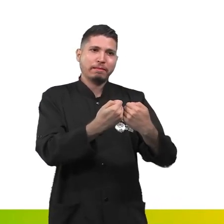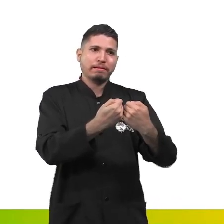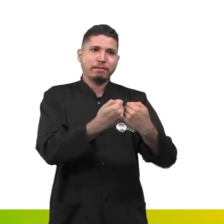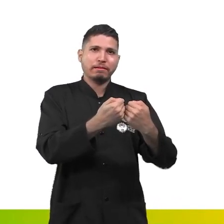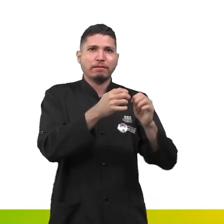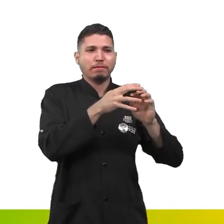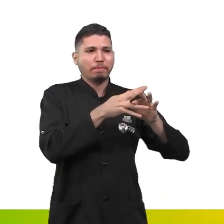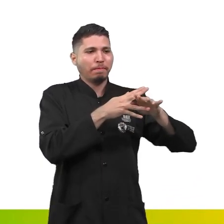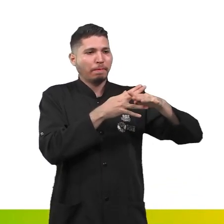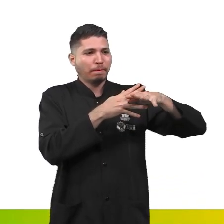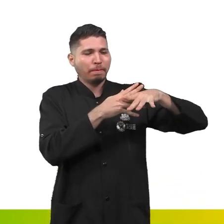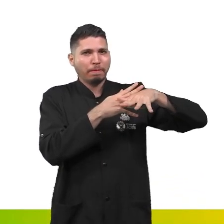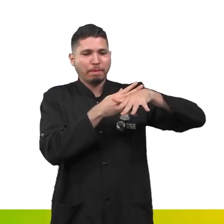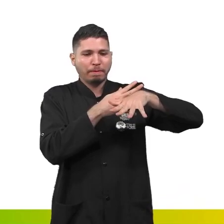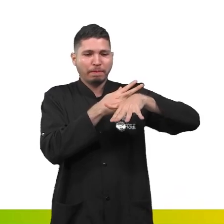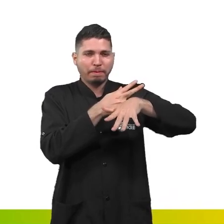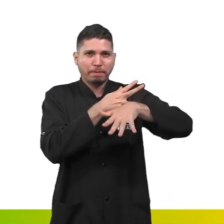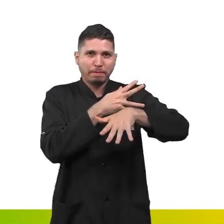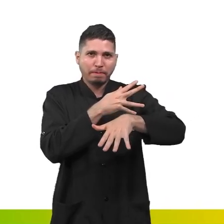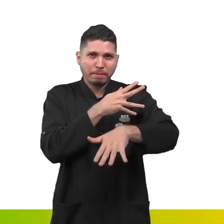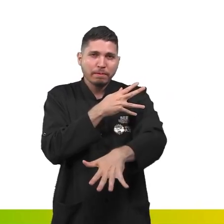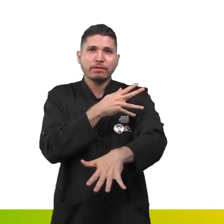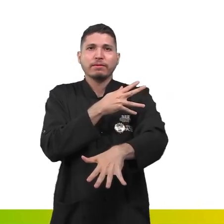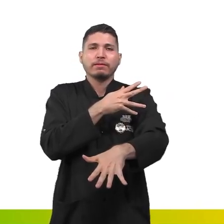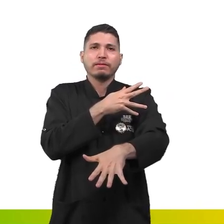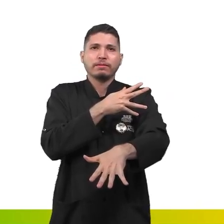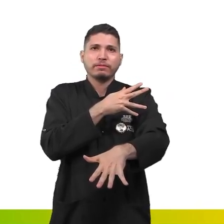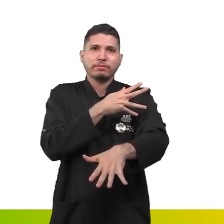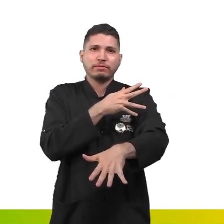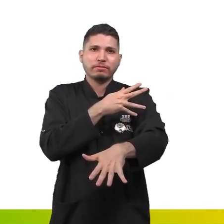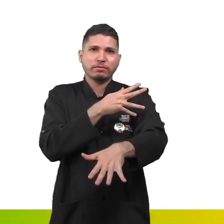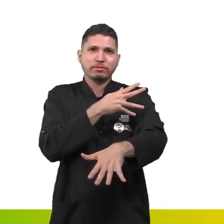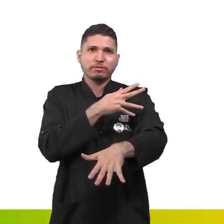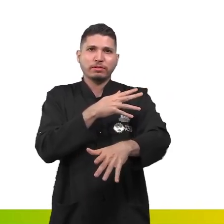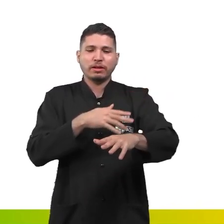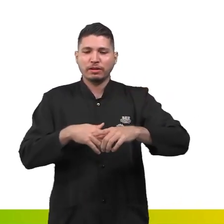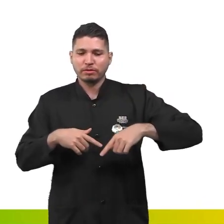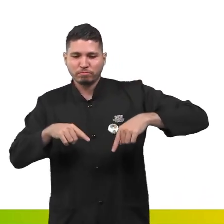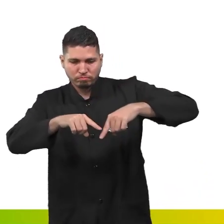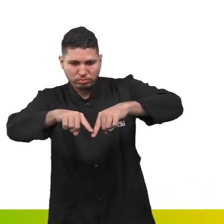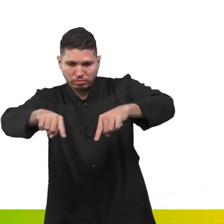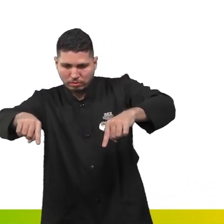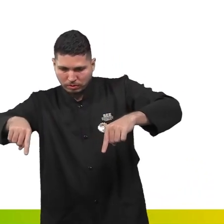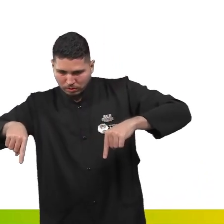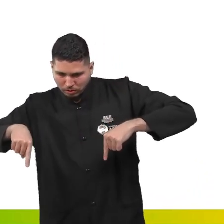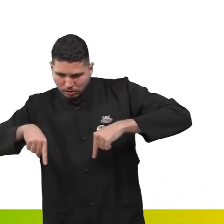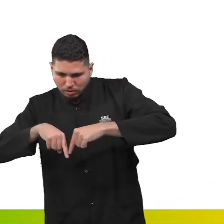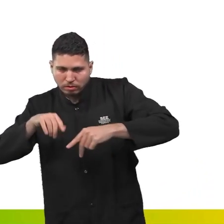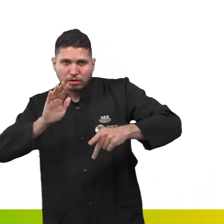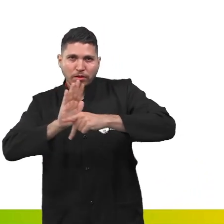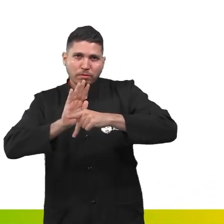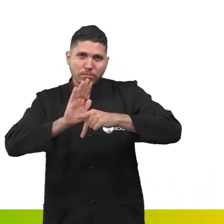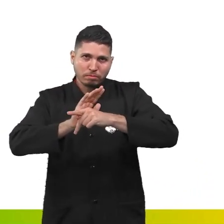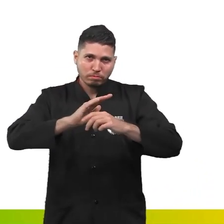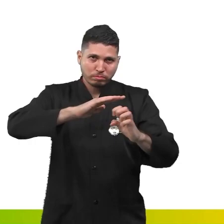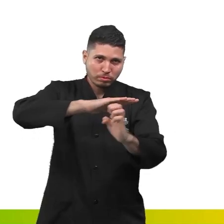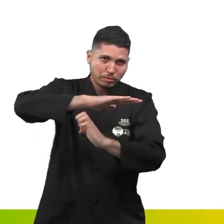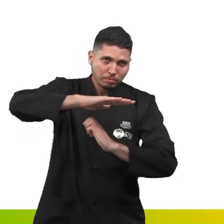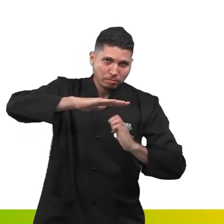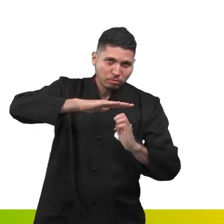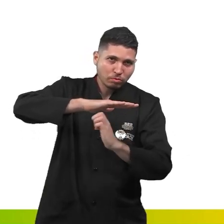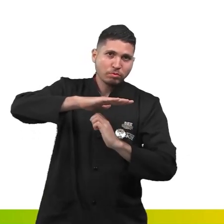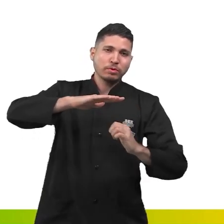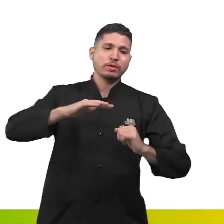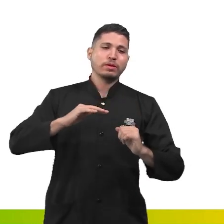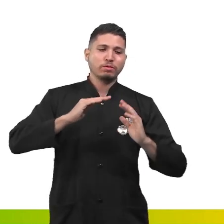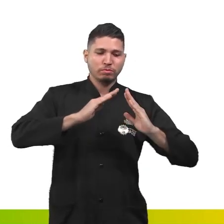material sobre o pátio dali da empresa, onde haviam os equipamentos, os containers, os abrigos